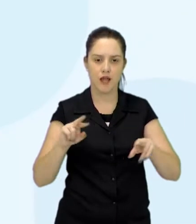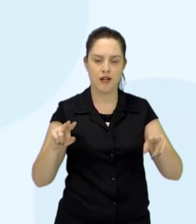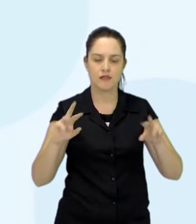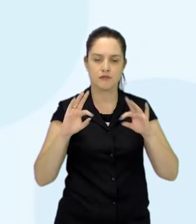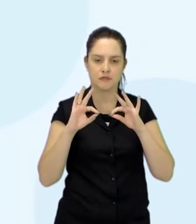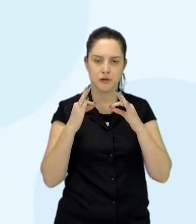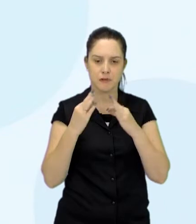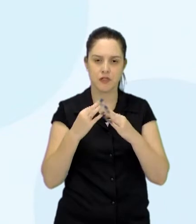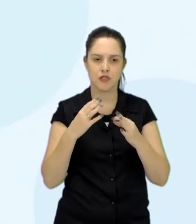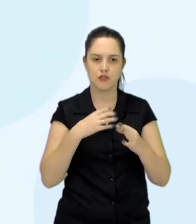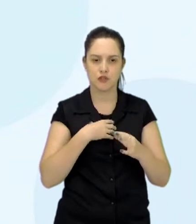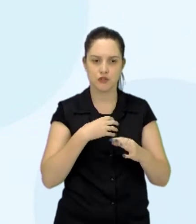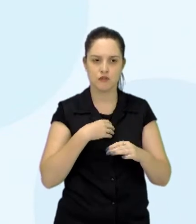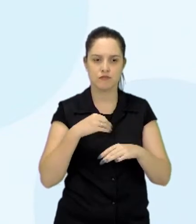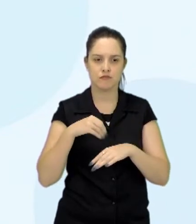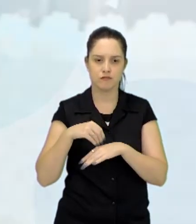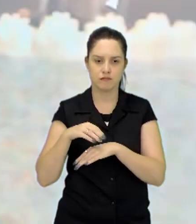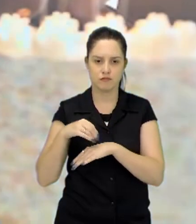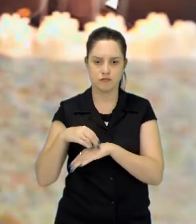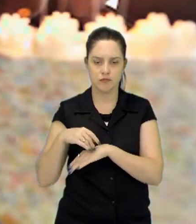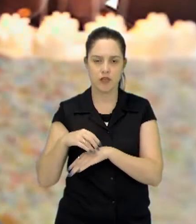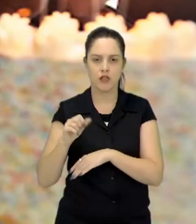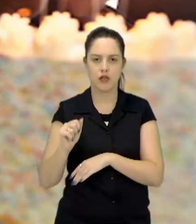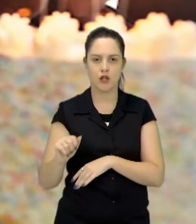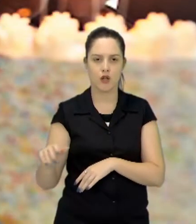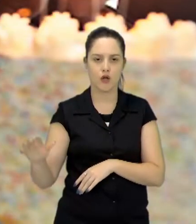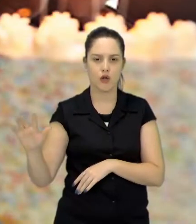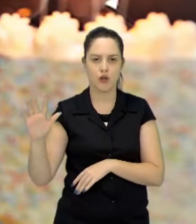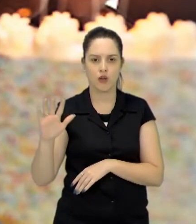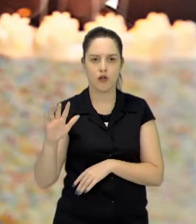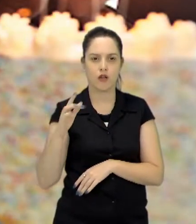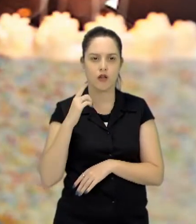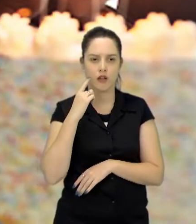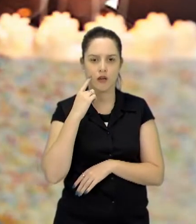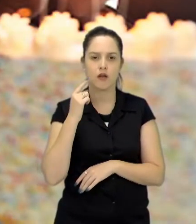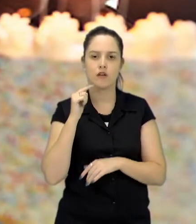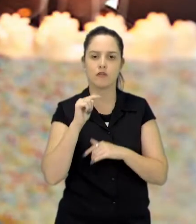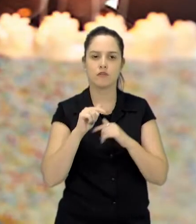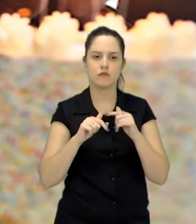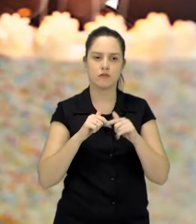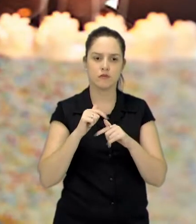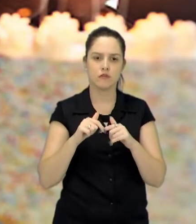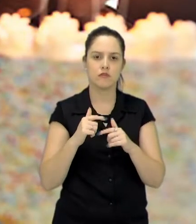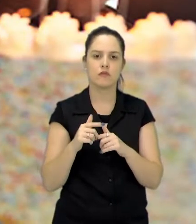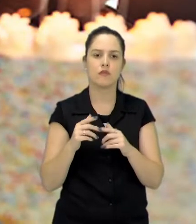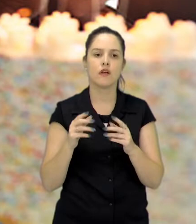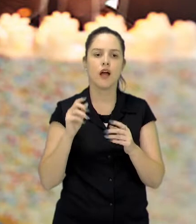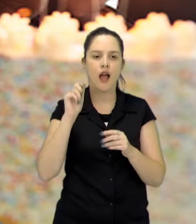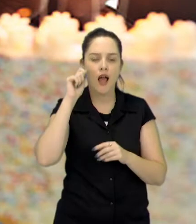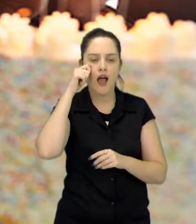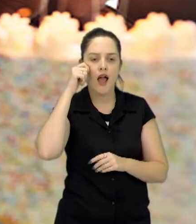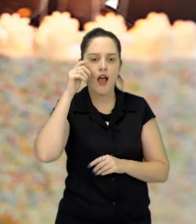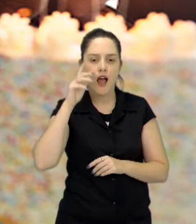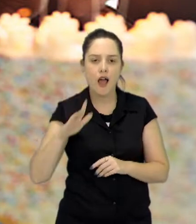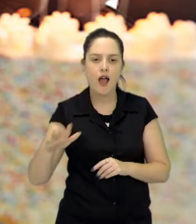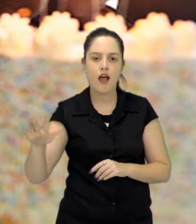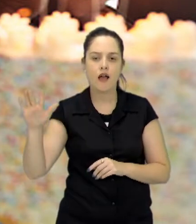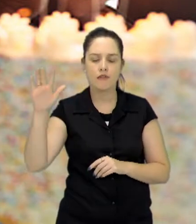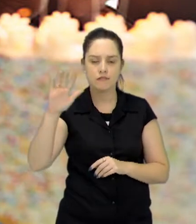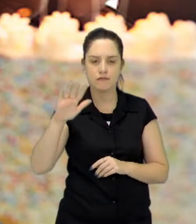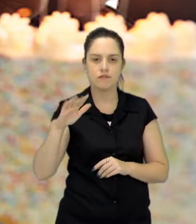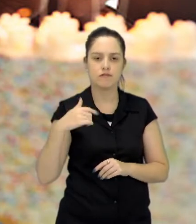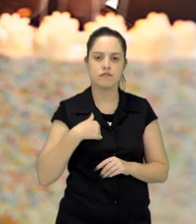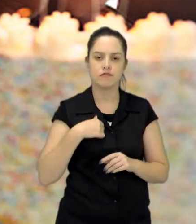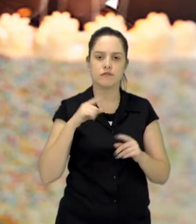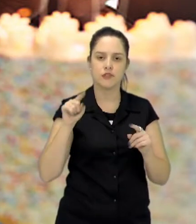indígenas, orientais e europeias, mas nós escolhemos trabalhar com a matriz africana. Então vamos refletir acerca